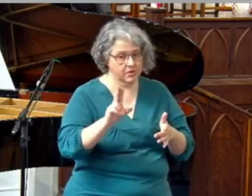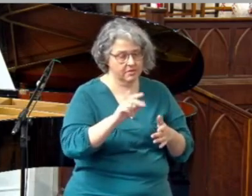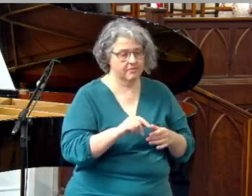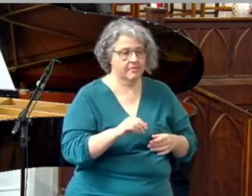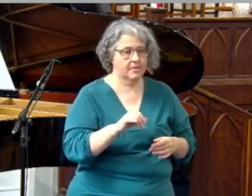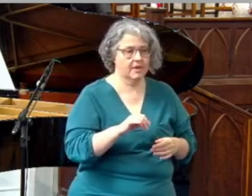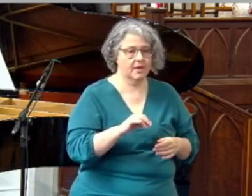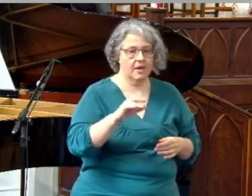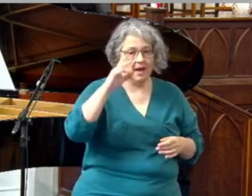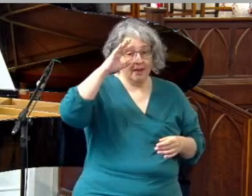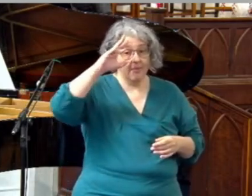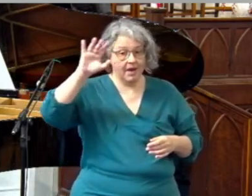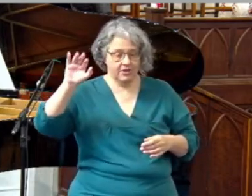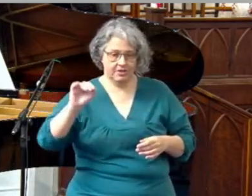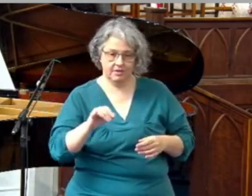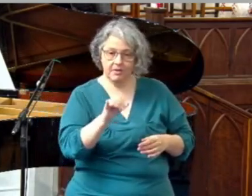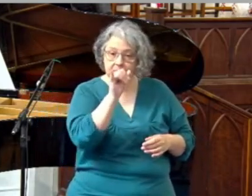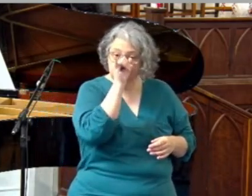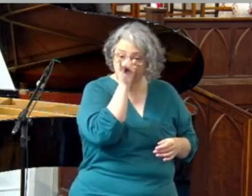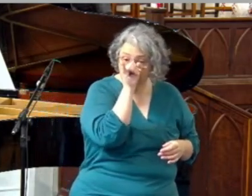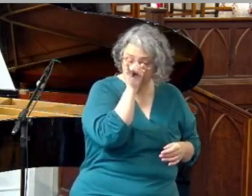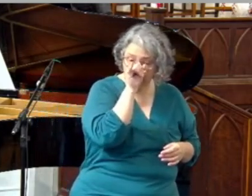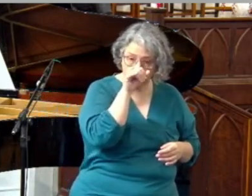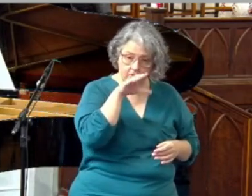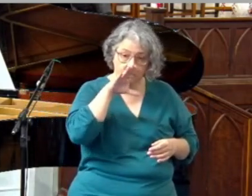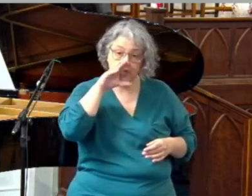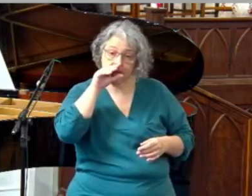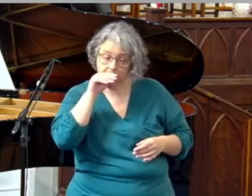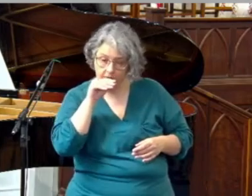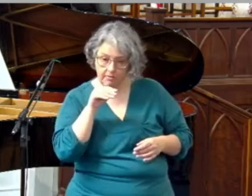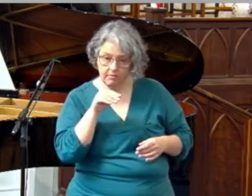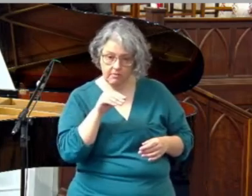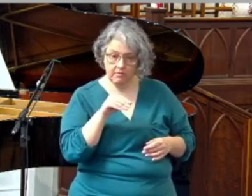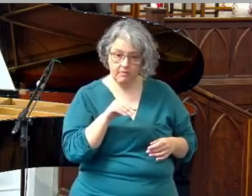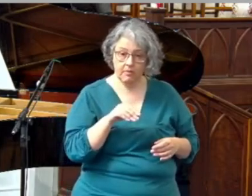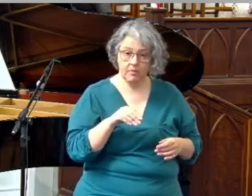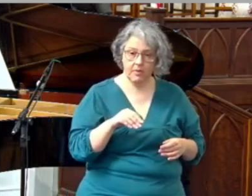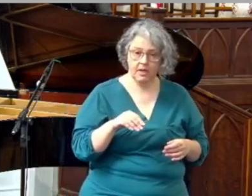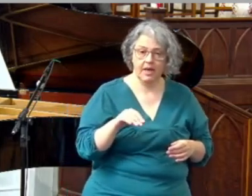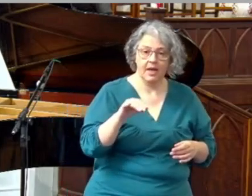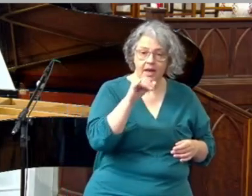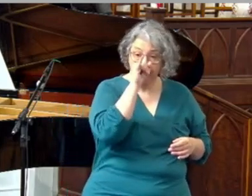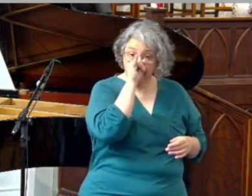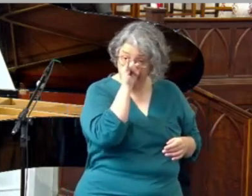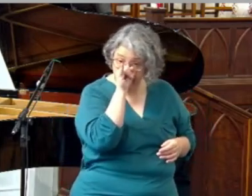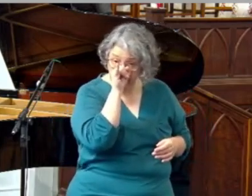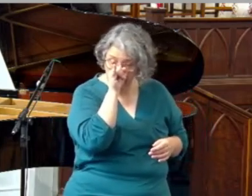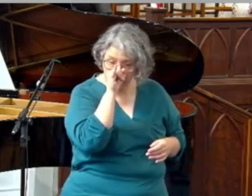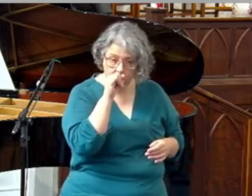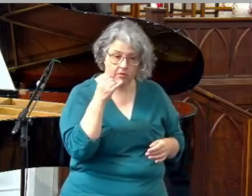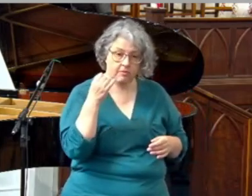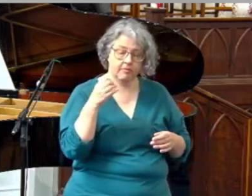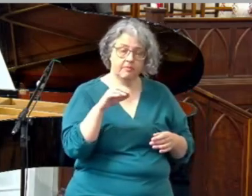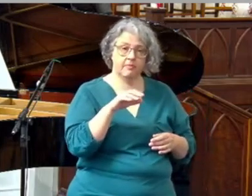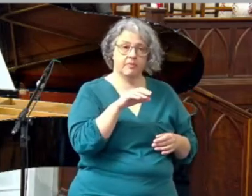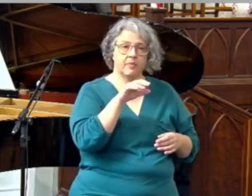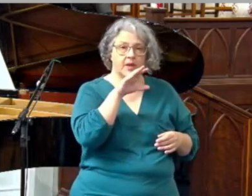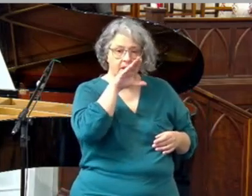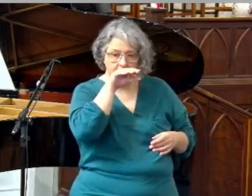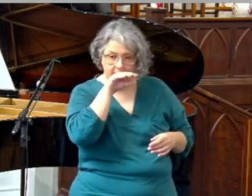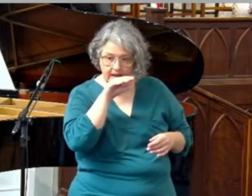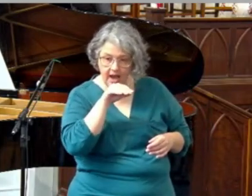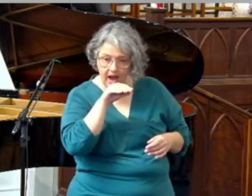selvagens que se alimentavam de coisas imundas e putrefadas muitas vezes.